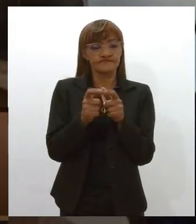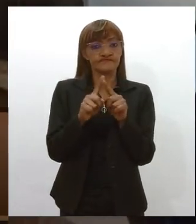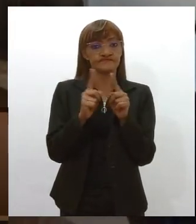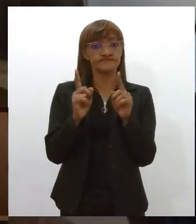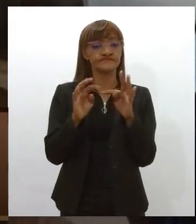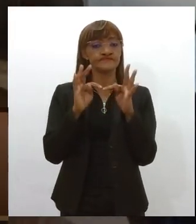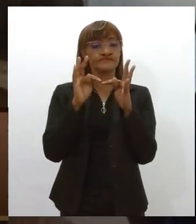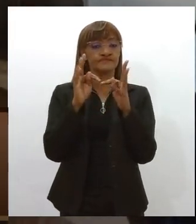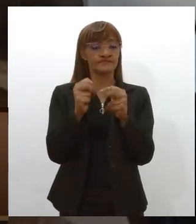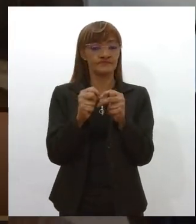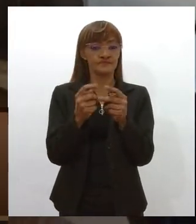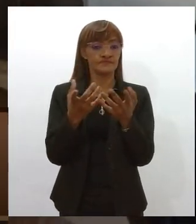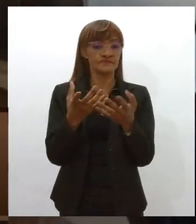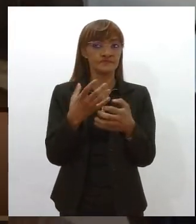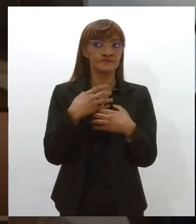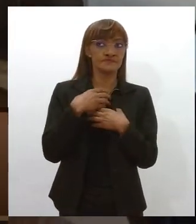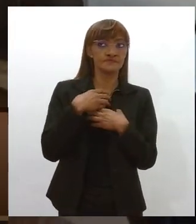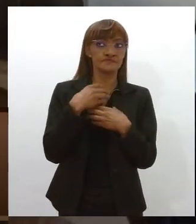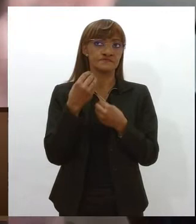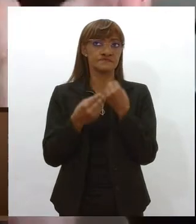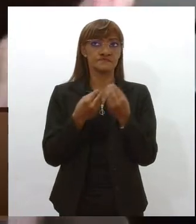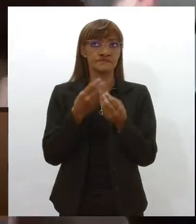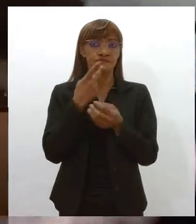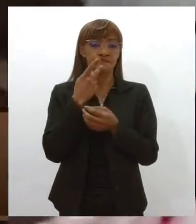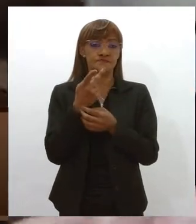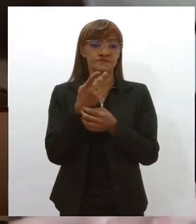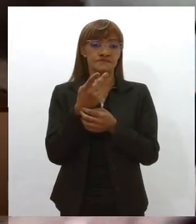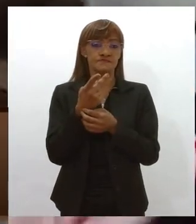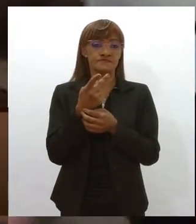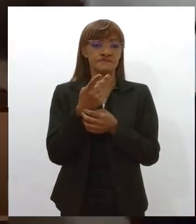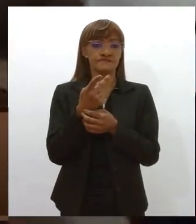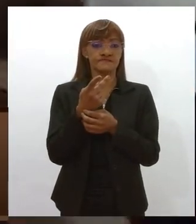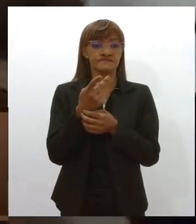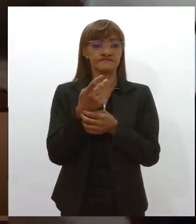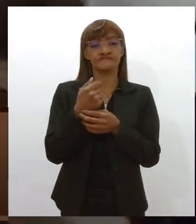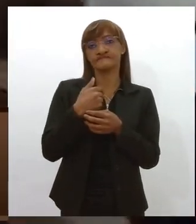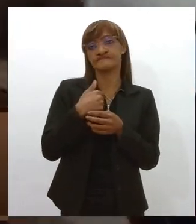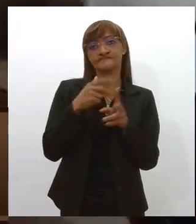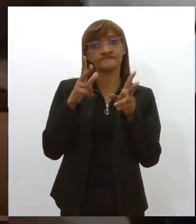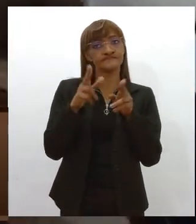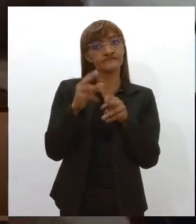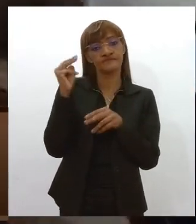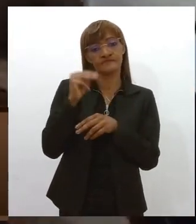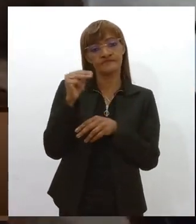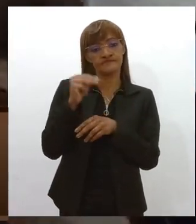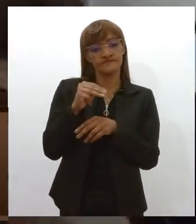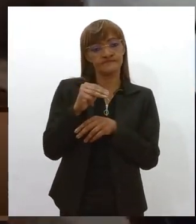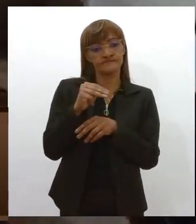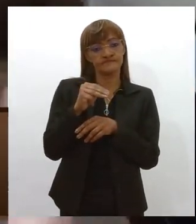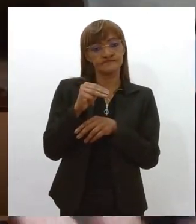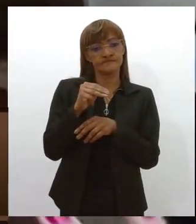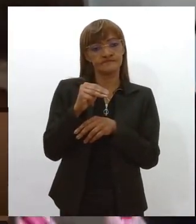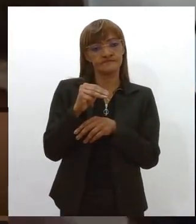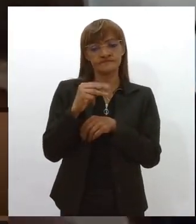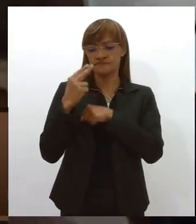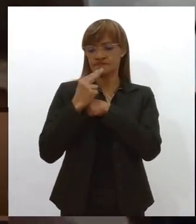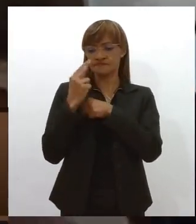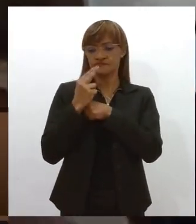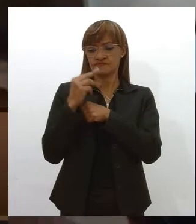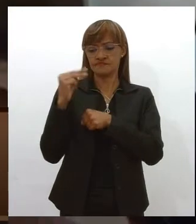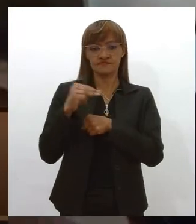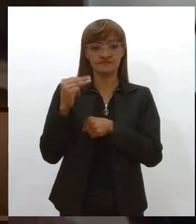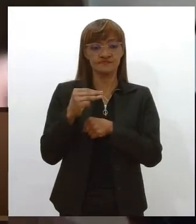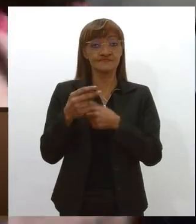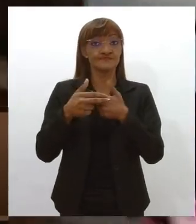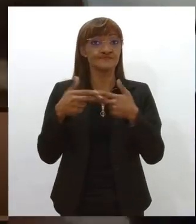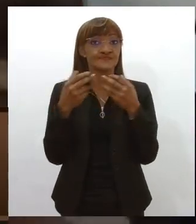por exemplo, a vida está me tratando como uma mãe. Quando a gente fala, está me tratando como uma mãe, é como uma coisa boa, né? Quando a gente